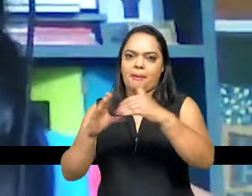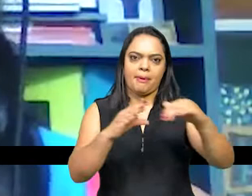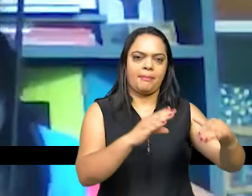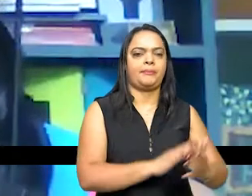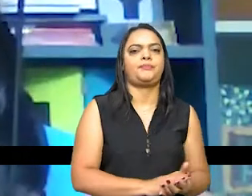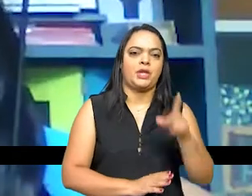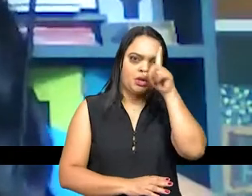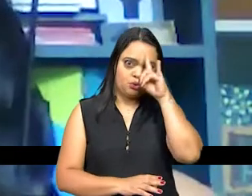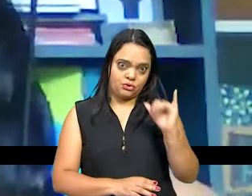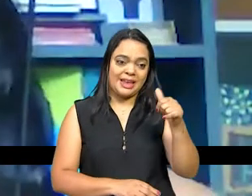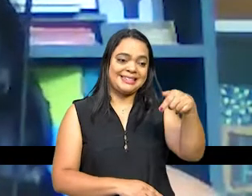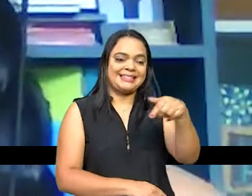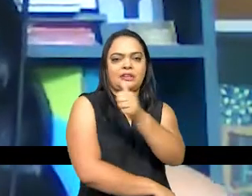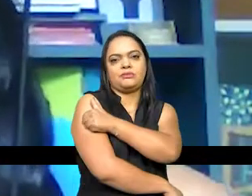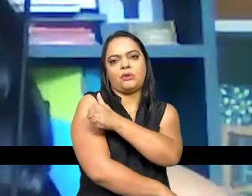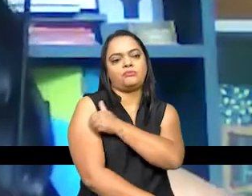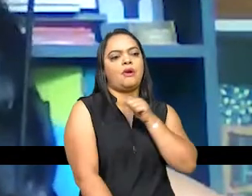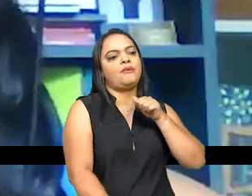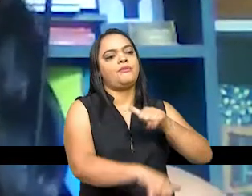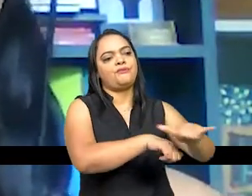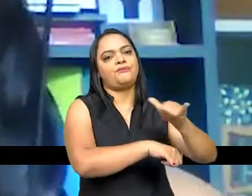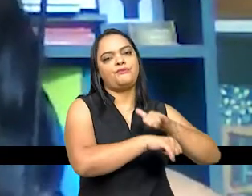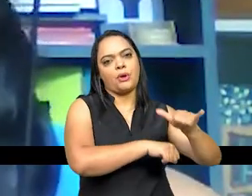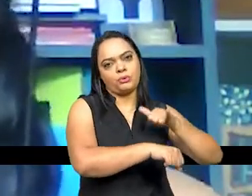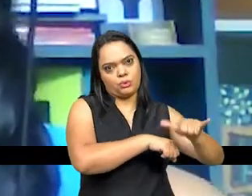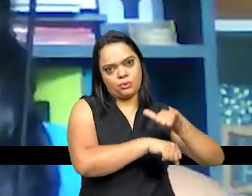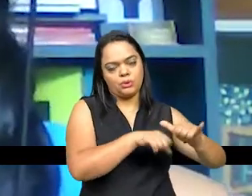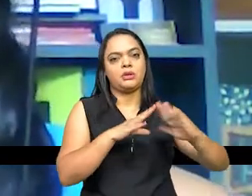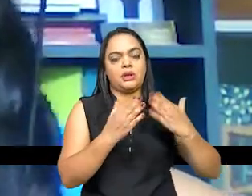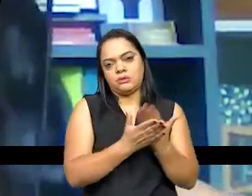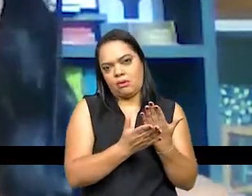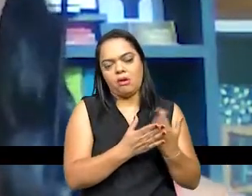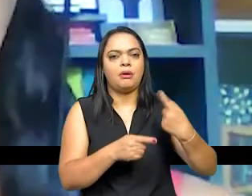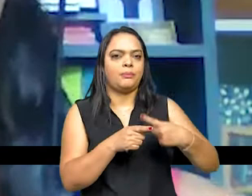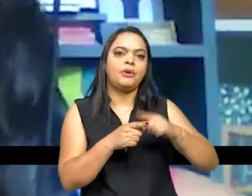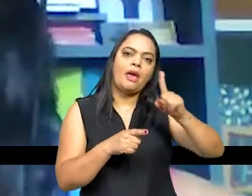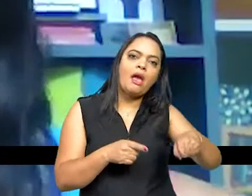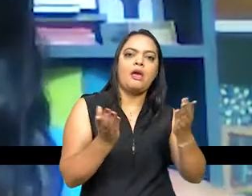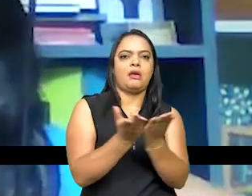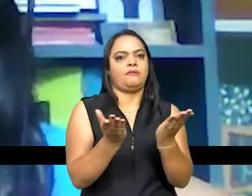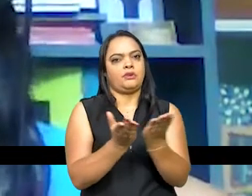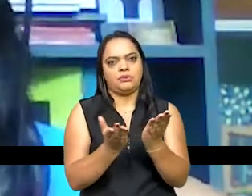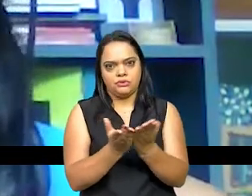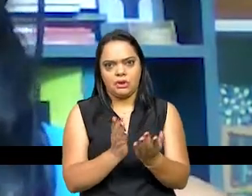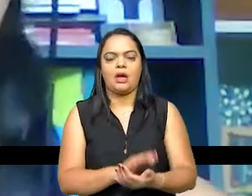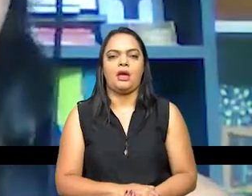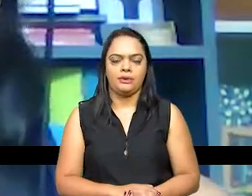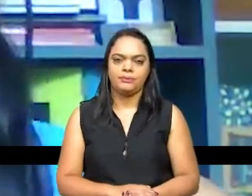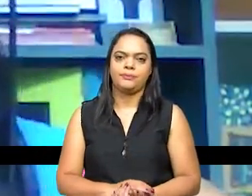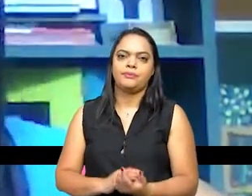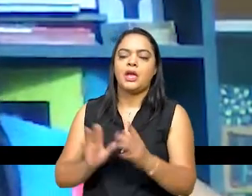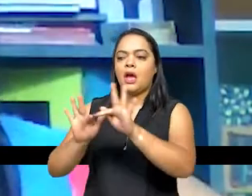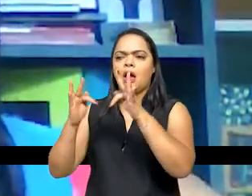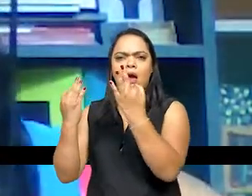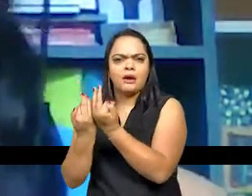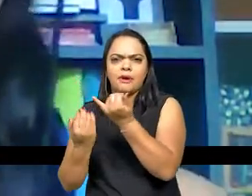7 alunos não foram à aula, né, por conta disso. Evangélicos neopentecostais, e uma das famílias